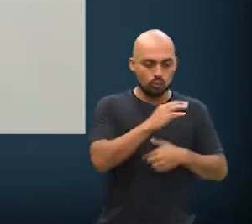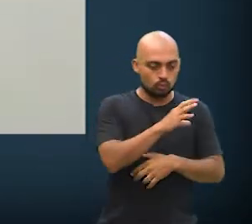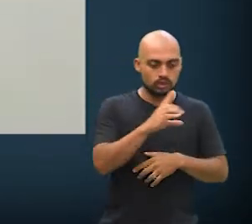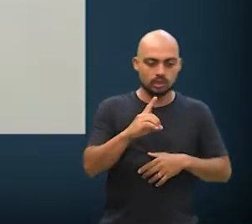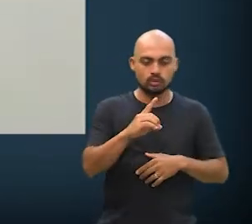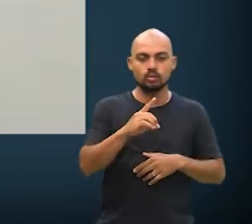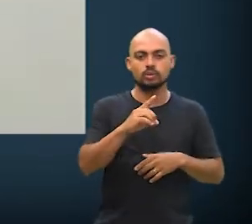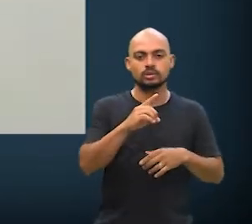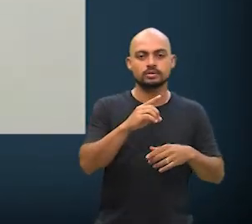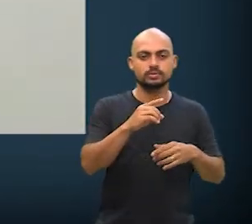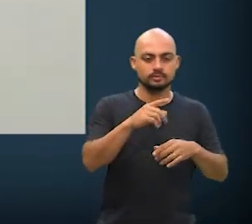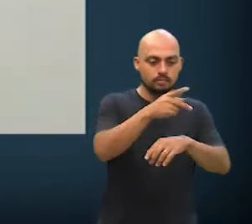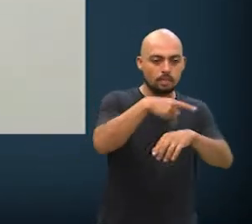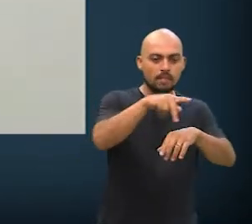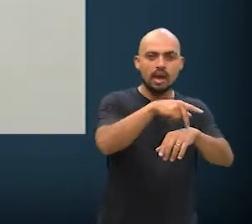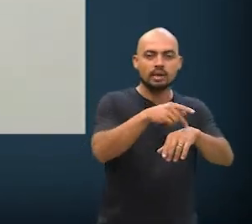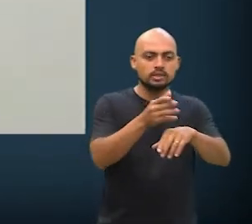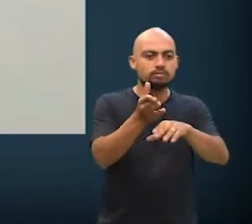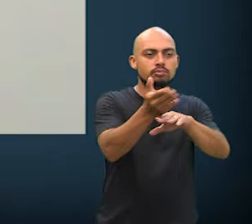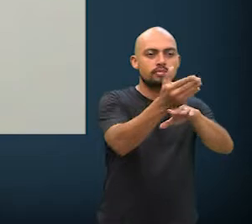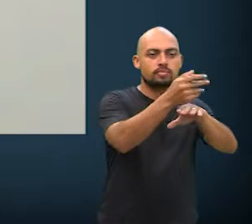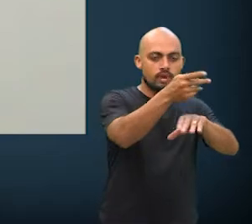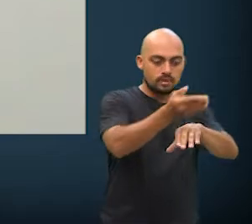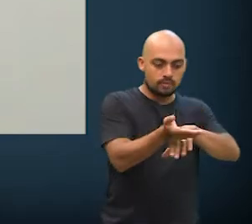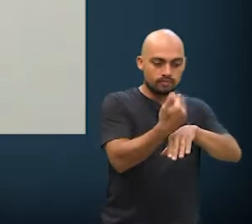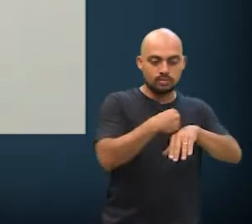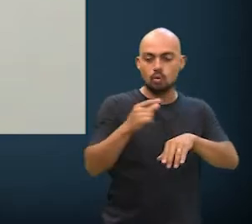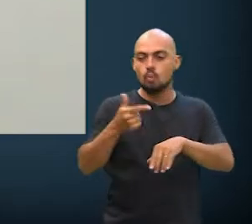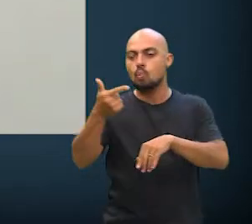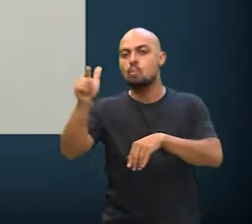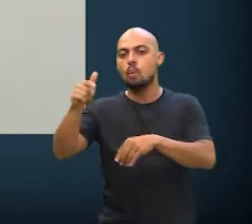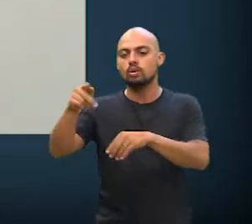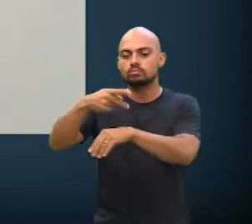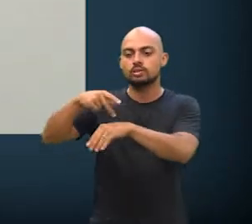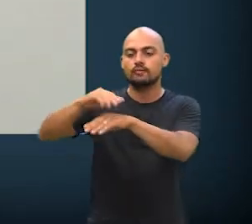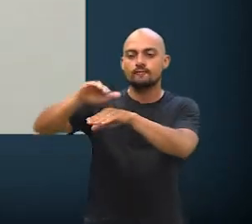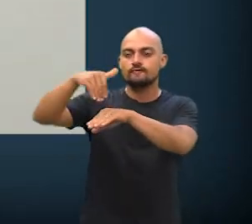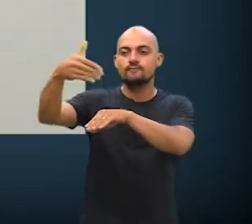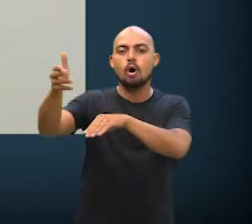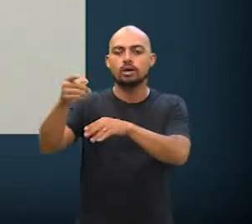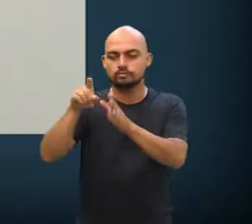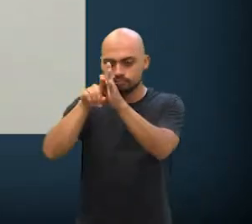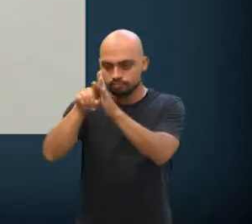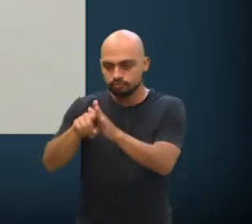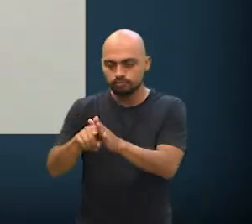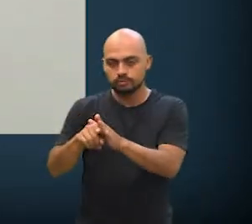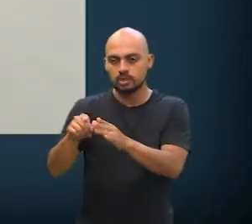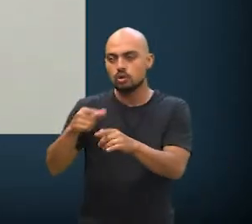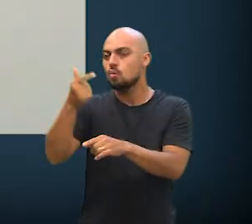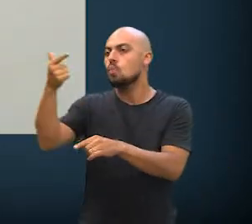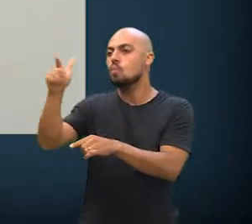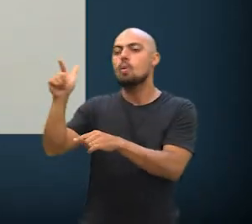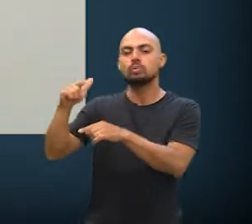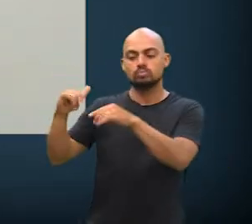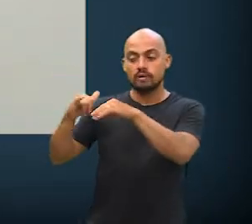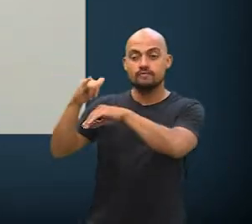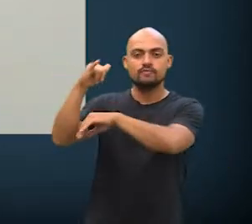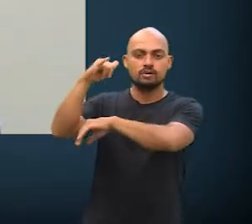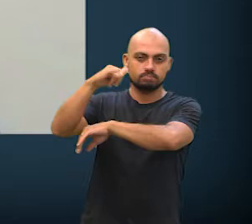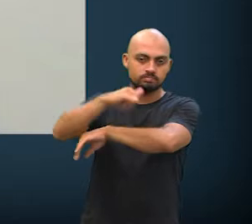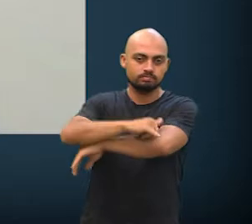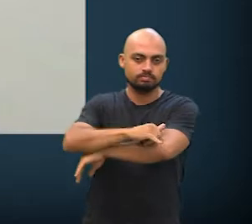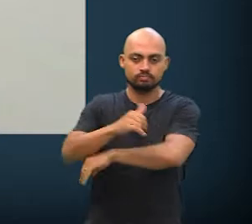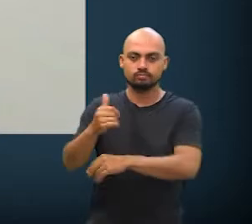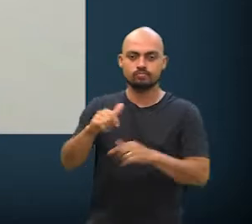área de importação, um outro sócio da área de exportação e o outro sócio de importação aérea. E a gente conversava no nosso dia a dia